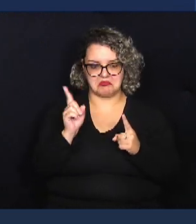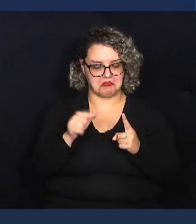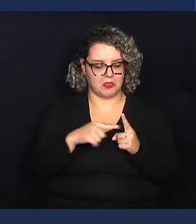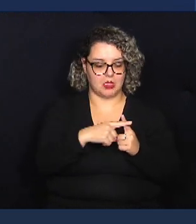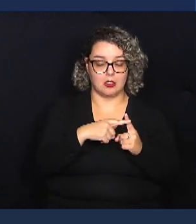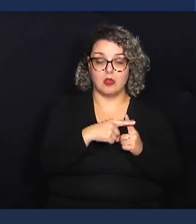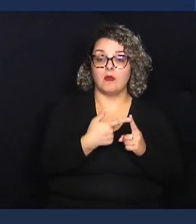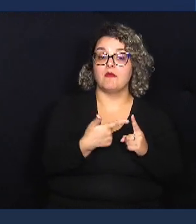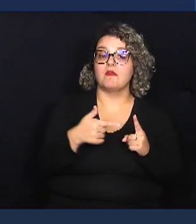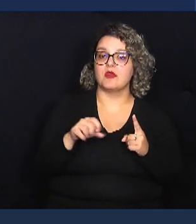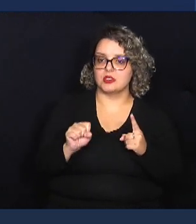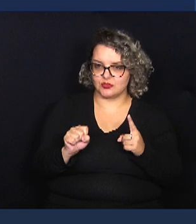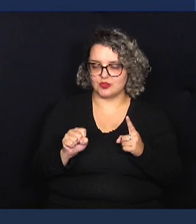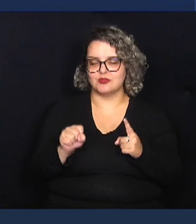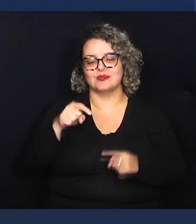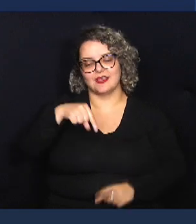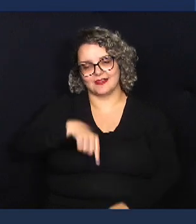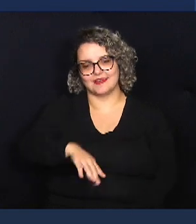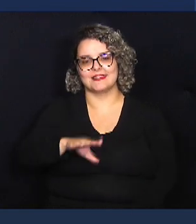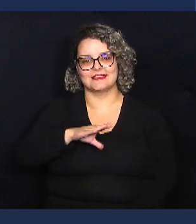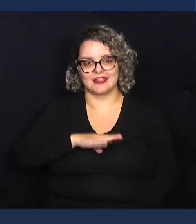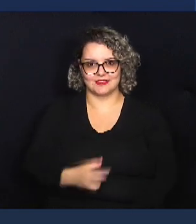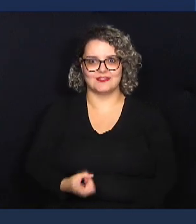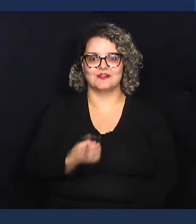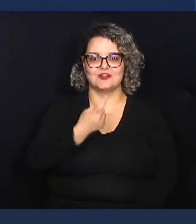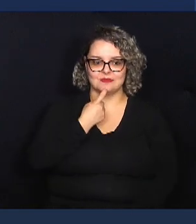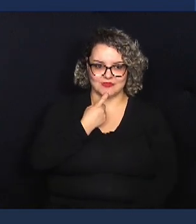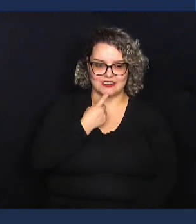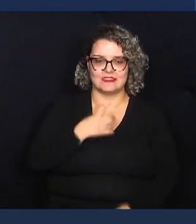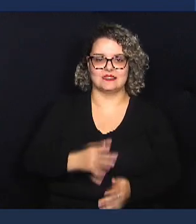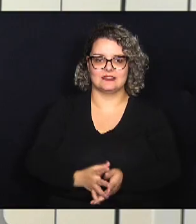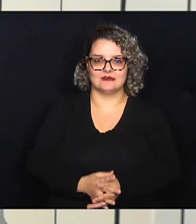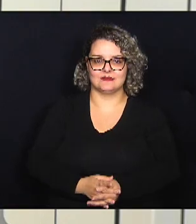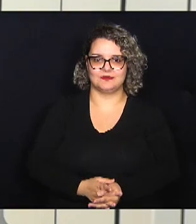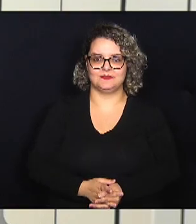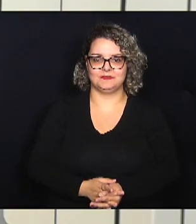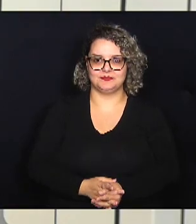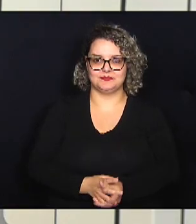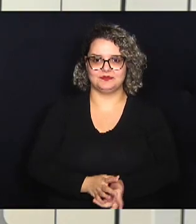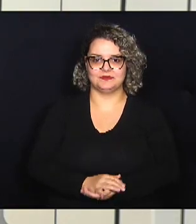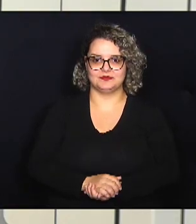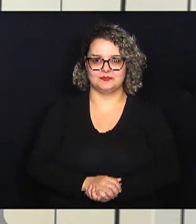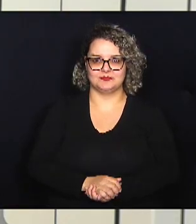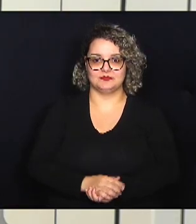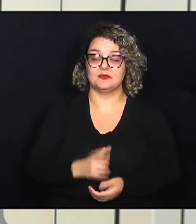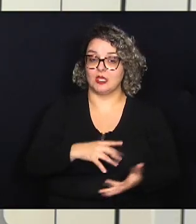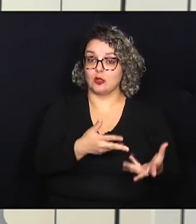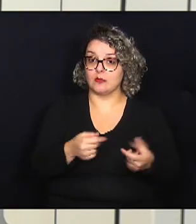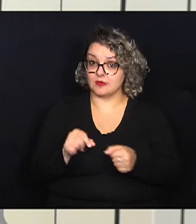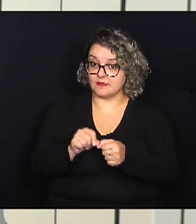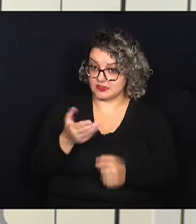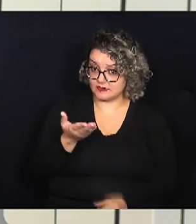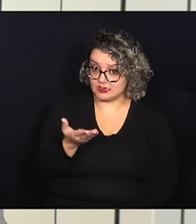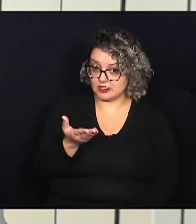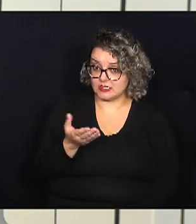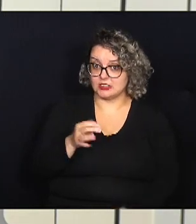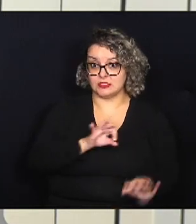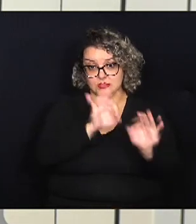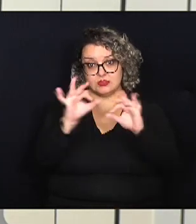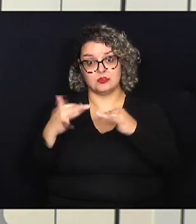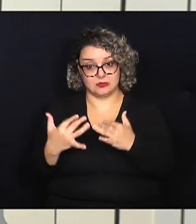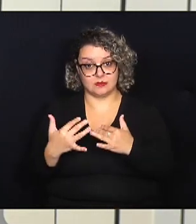máxima de 28 graus aqui na cidade de Campinas. Tenho convites a fazer a você que está nos acompanhando,